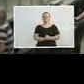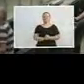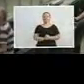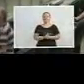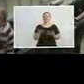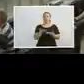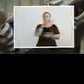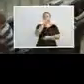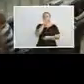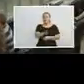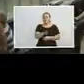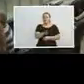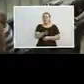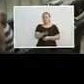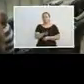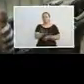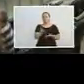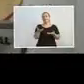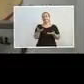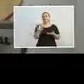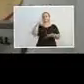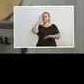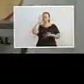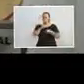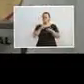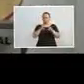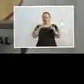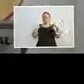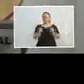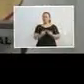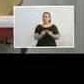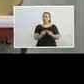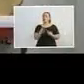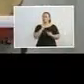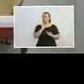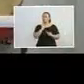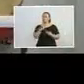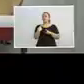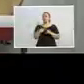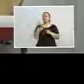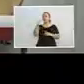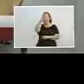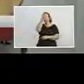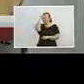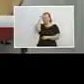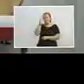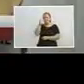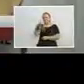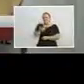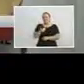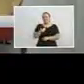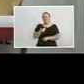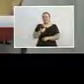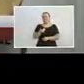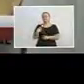Na tarde de hoje eu trago aqui o resumo de uma reunião que tivemos a pedido do nosso presidente Marie Delbrant,